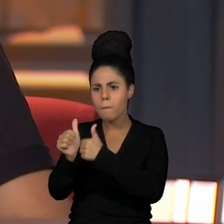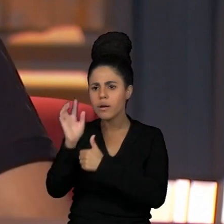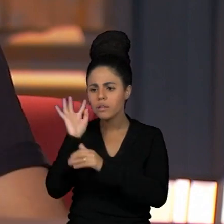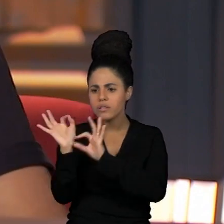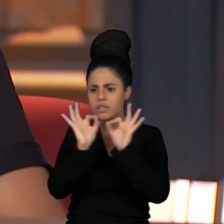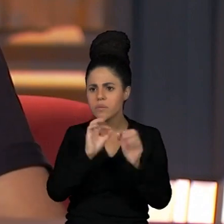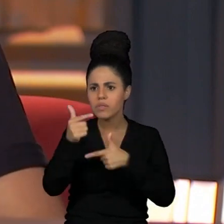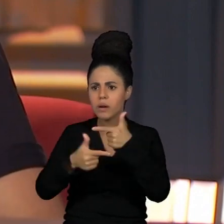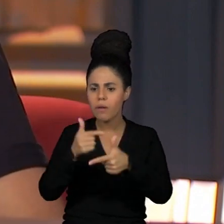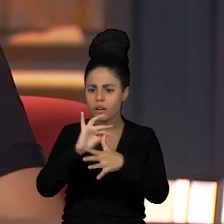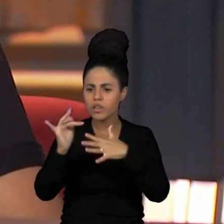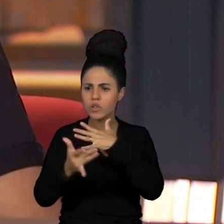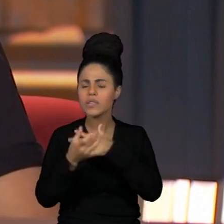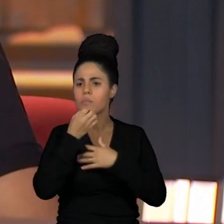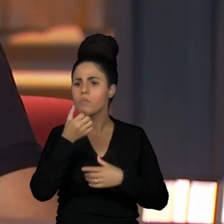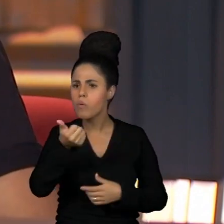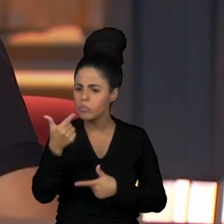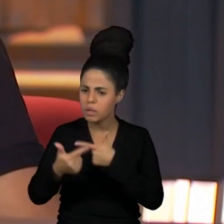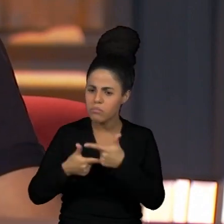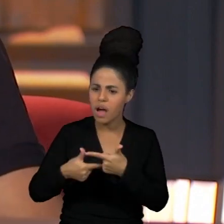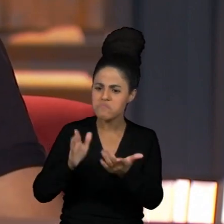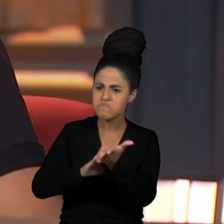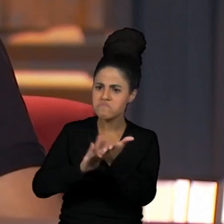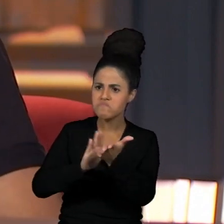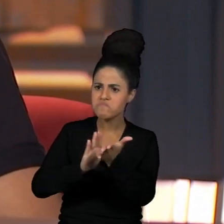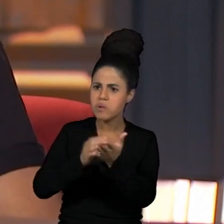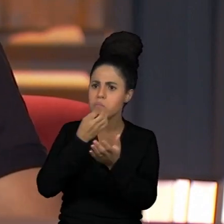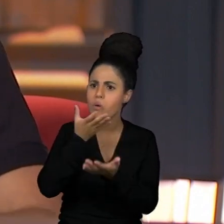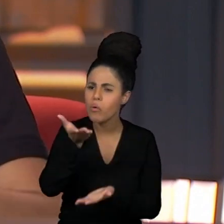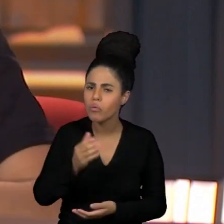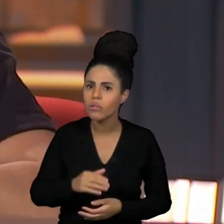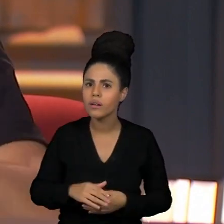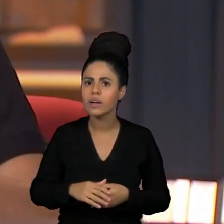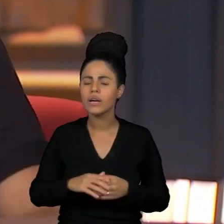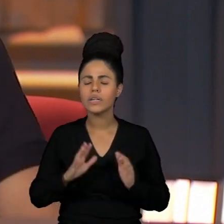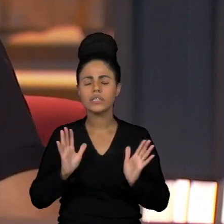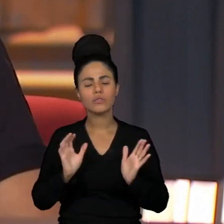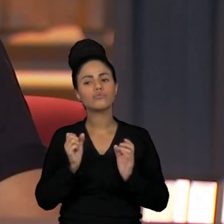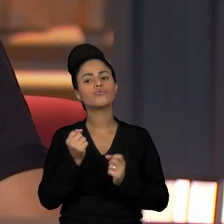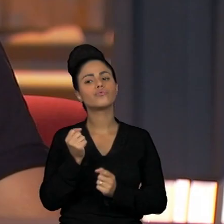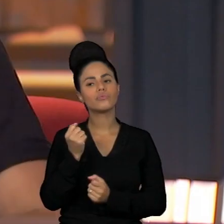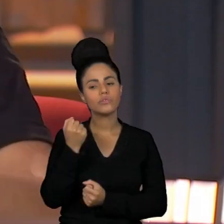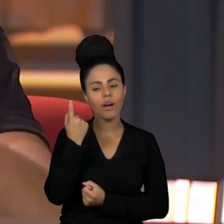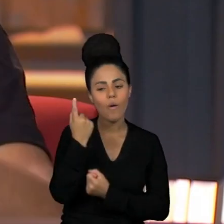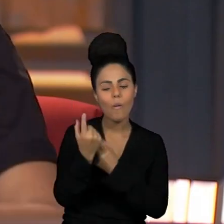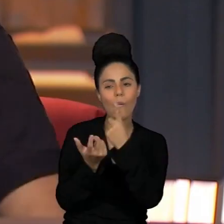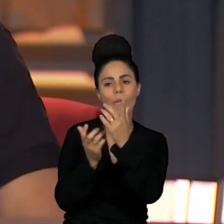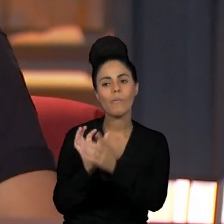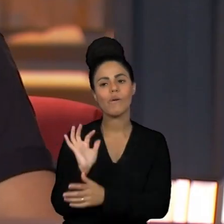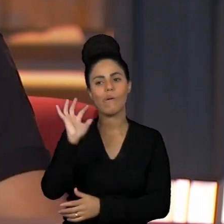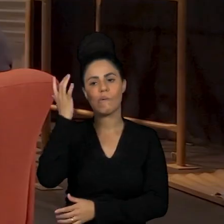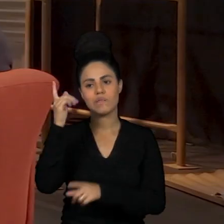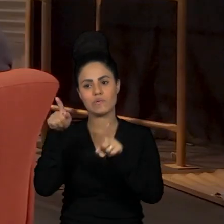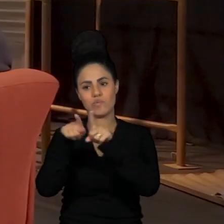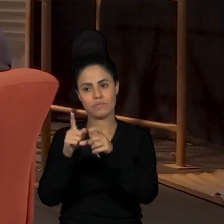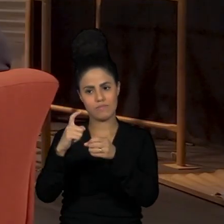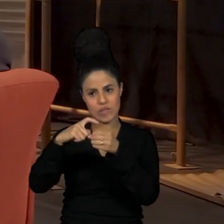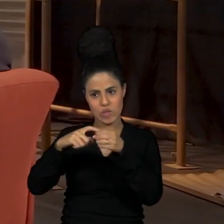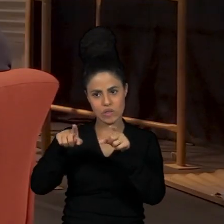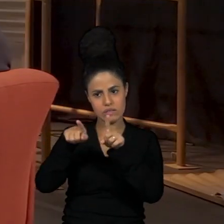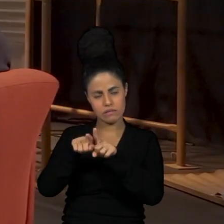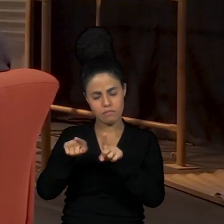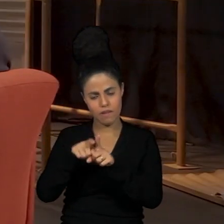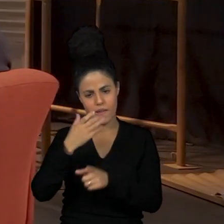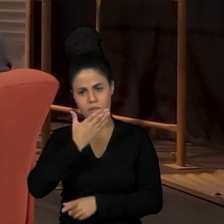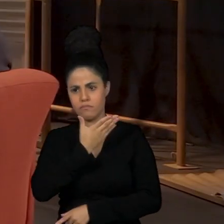continuou o trabalho aí e tal. E assim, isso já aconteceu em muitas situações similares, Vinícius comigo, de me